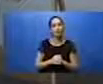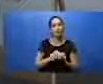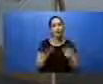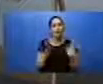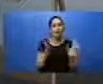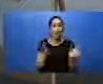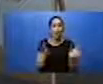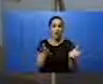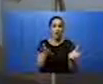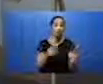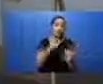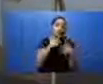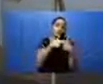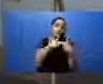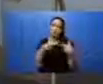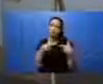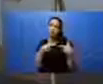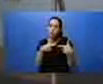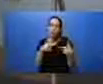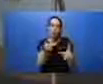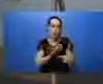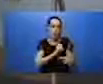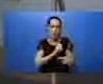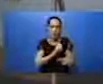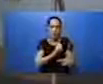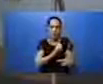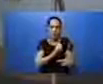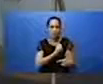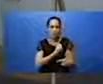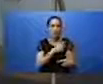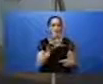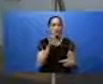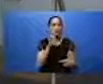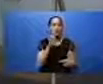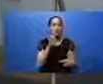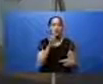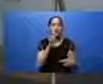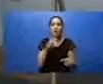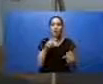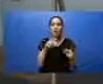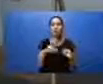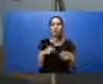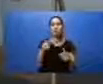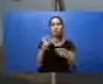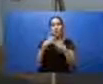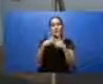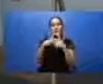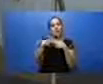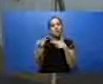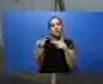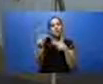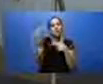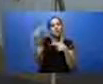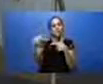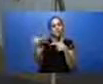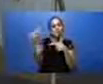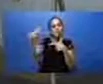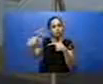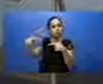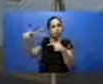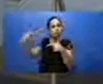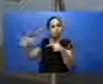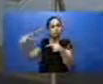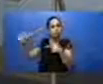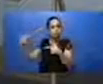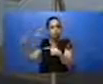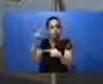por um número inteiro. É só eu dividir em duas partes iguais isso daqui. É o que foi feito